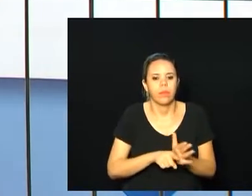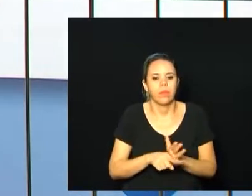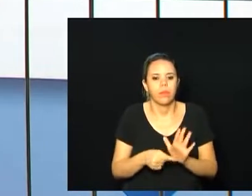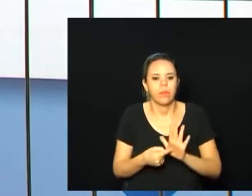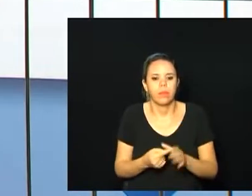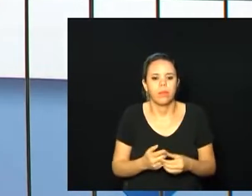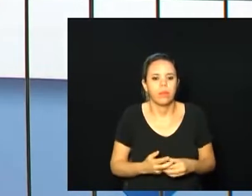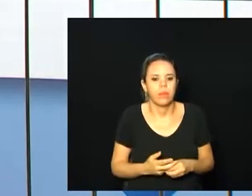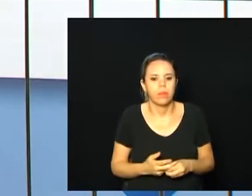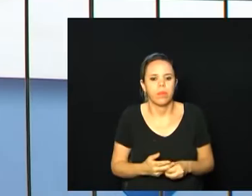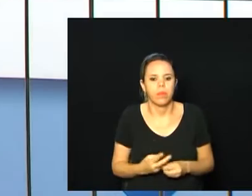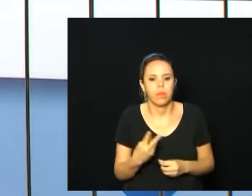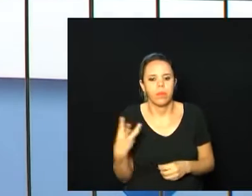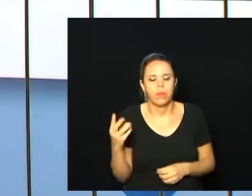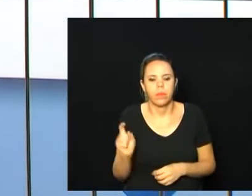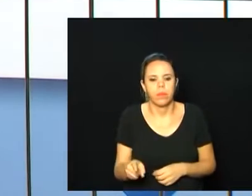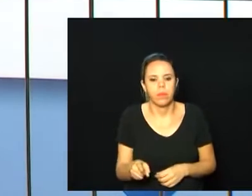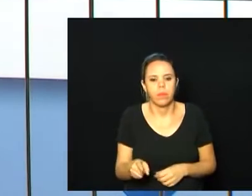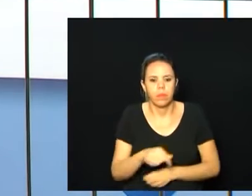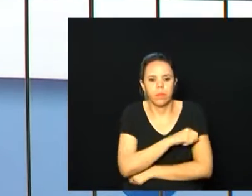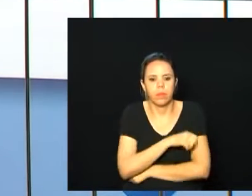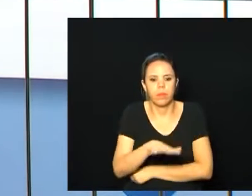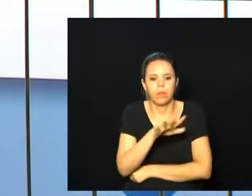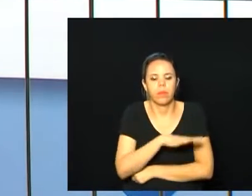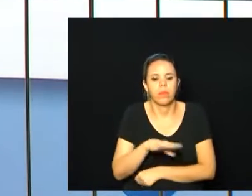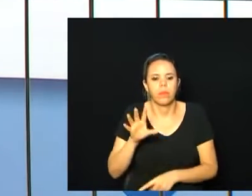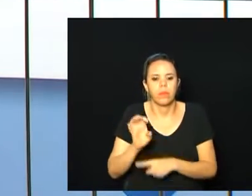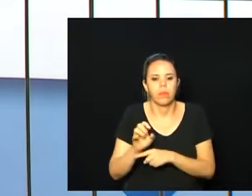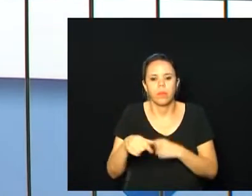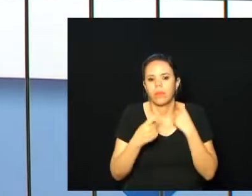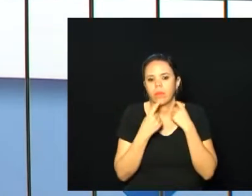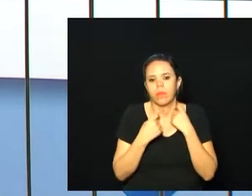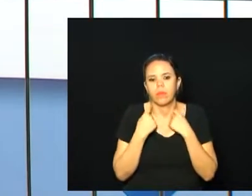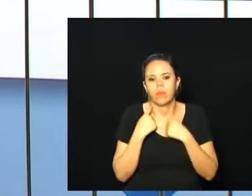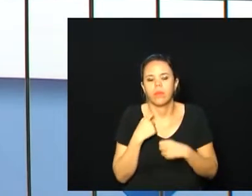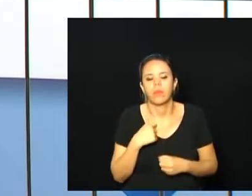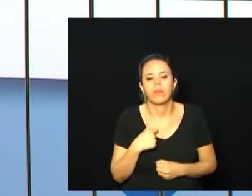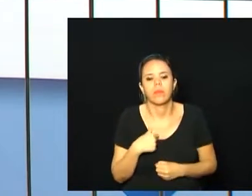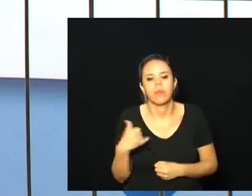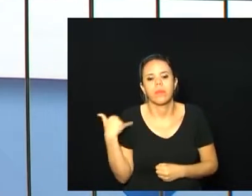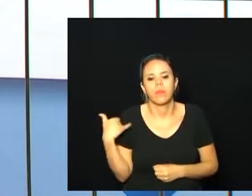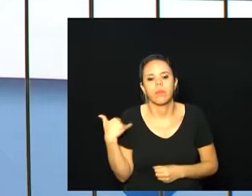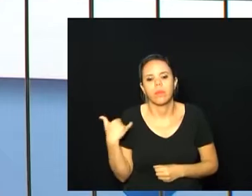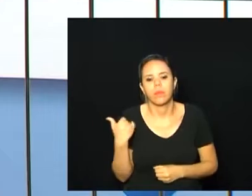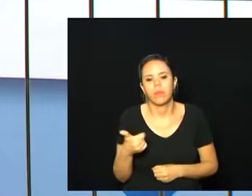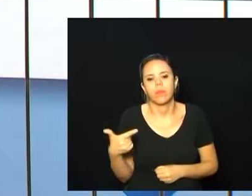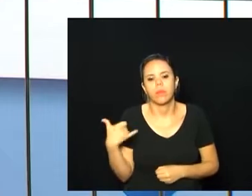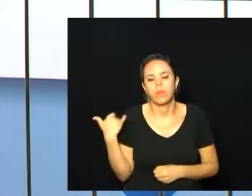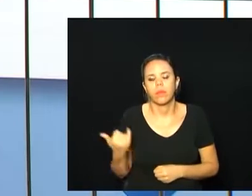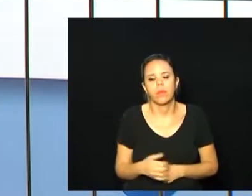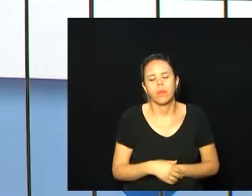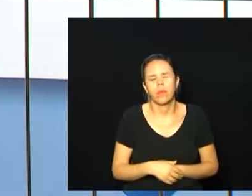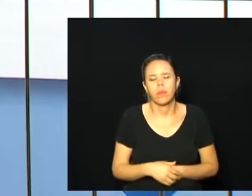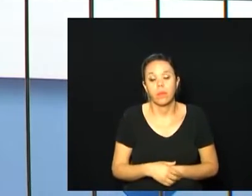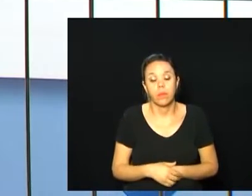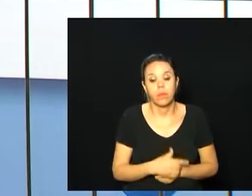aponta que 23 mil alunos da rede estadual aqui em Campinas, com idade a partir de 12 anos,